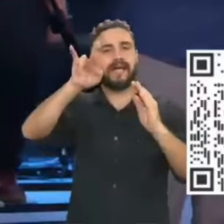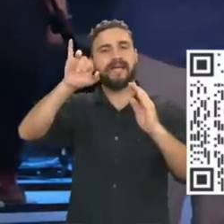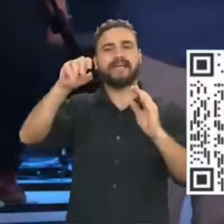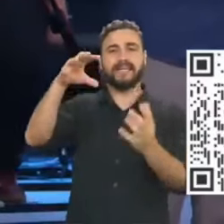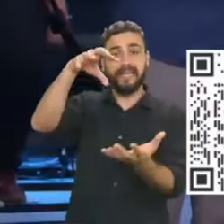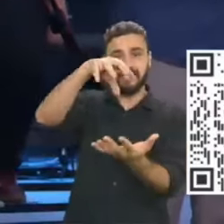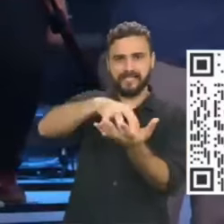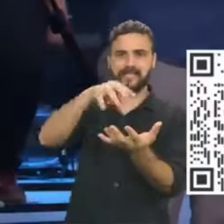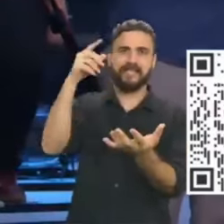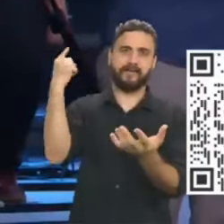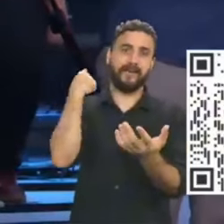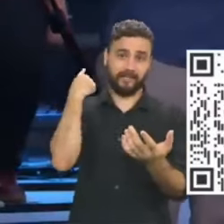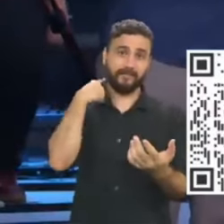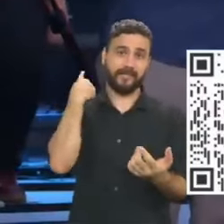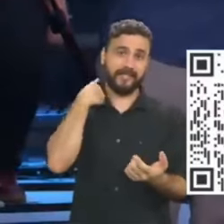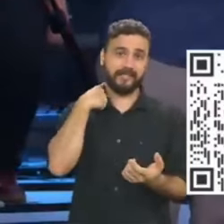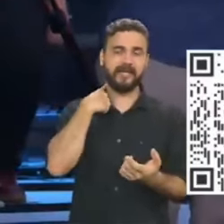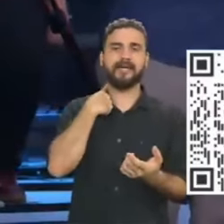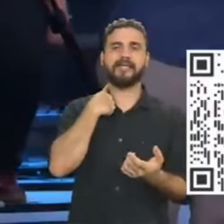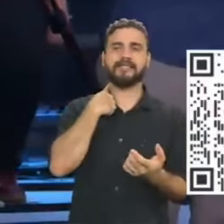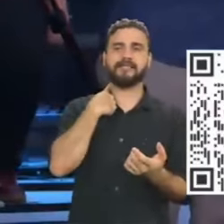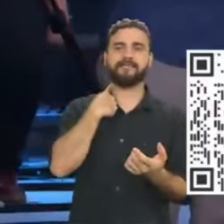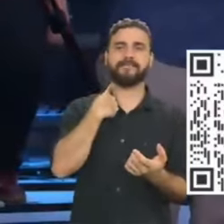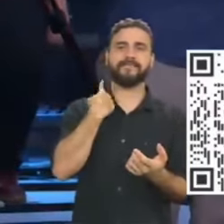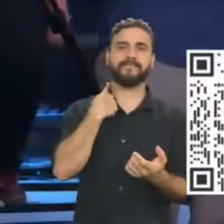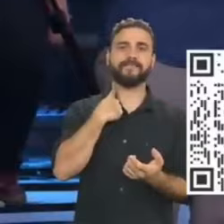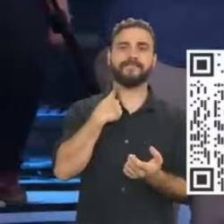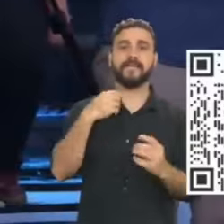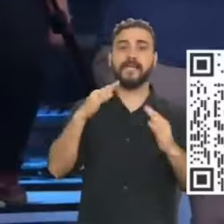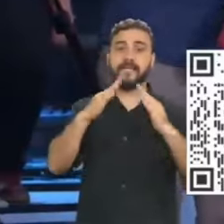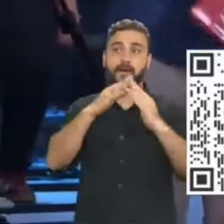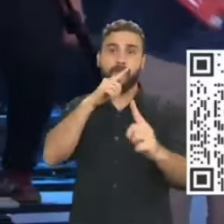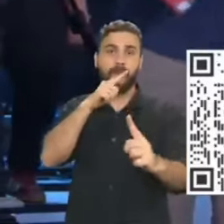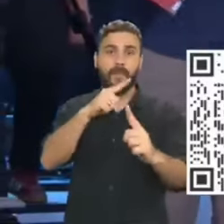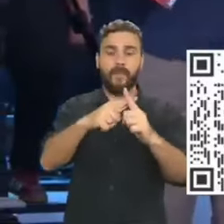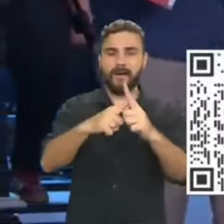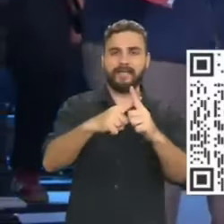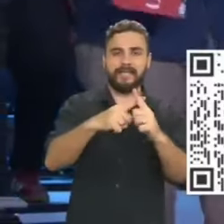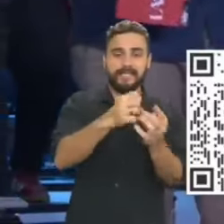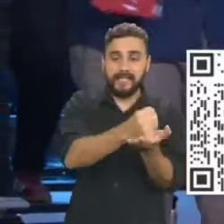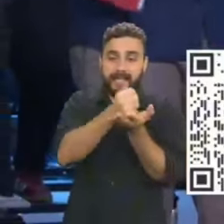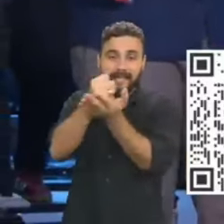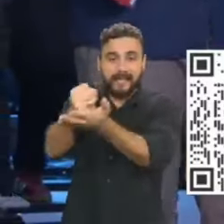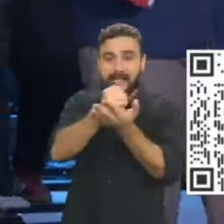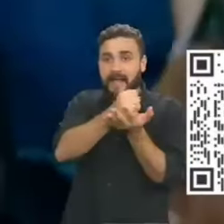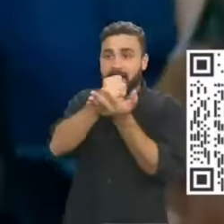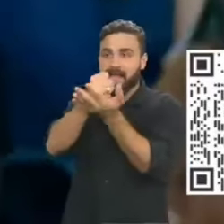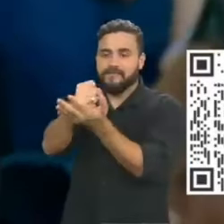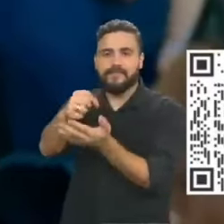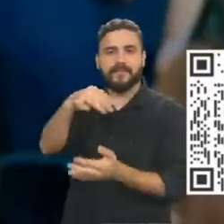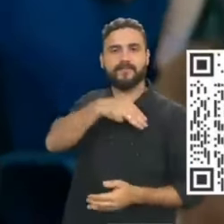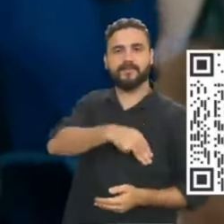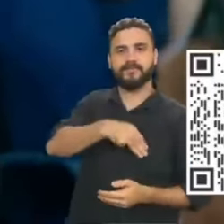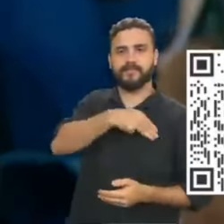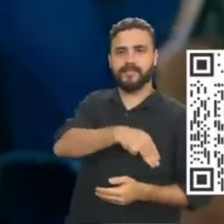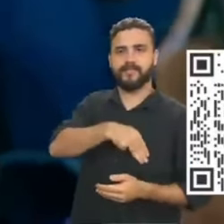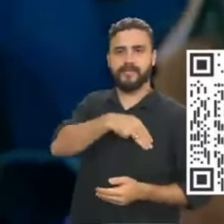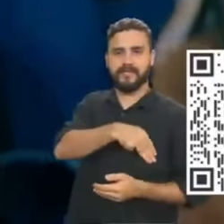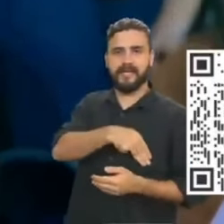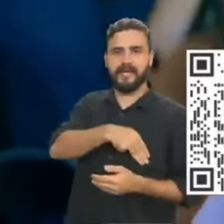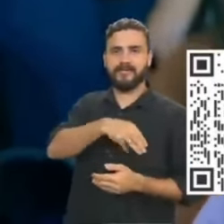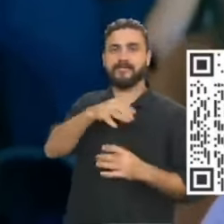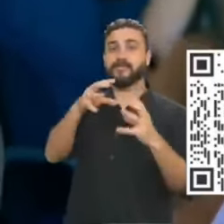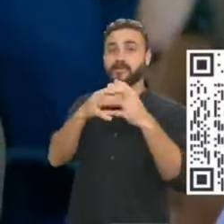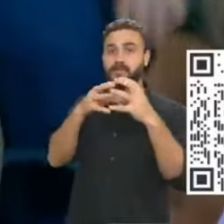vocês entraram num acordo? A igreja entrou para levar os obreiros, missionários, e o Livres entrou com a estrutura de impacto,